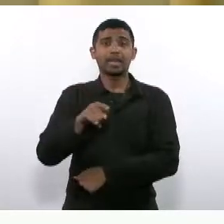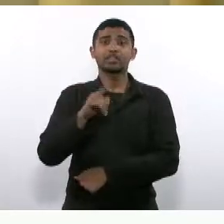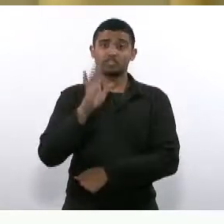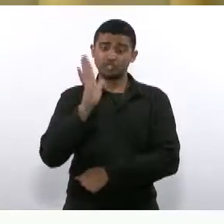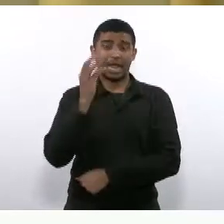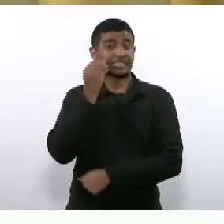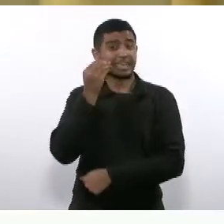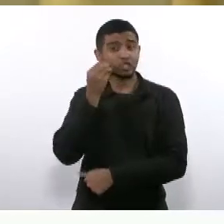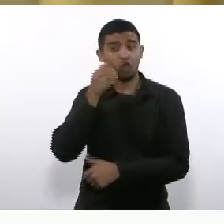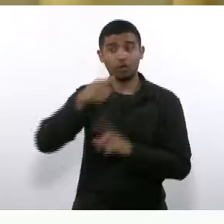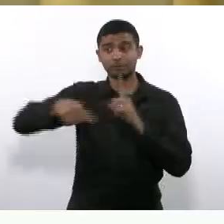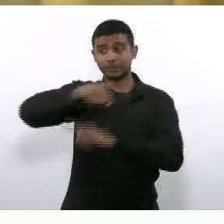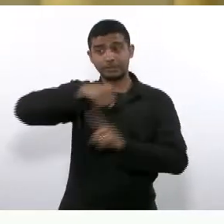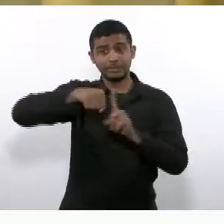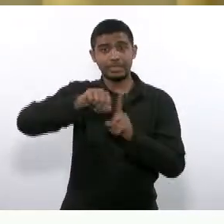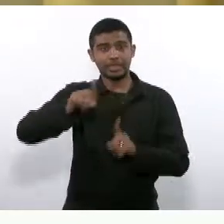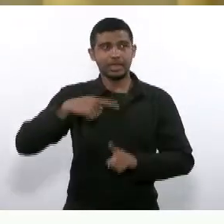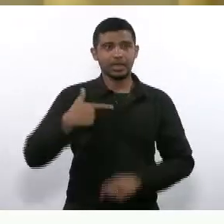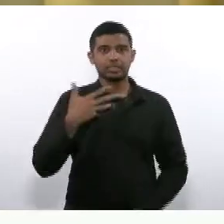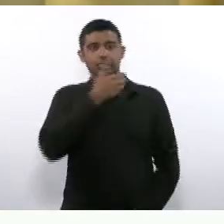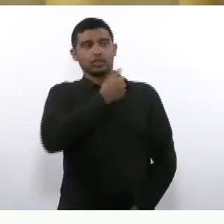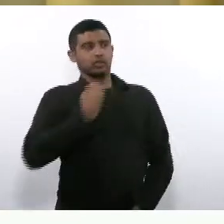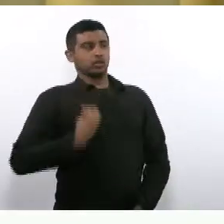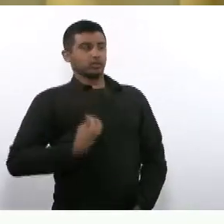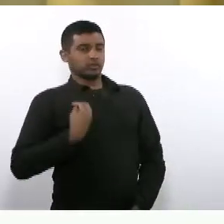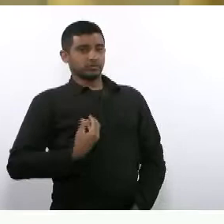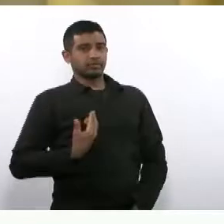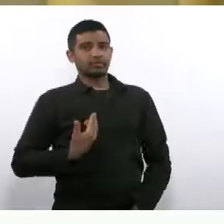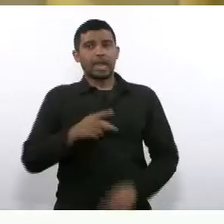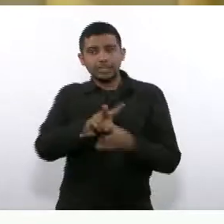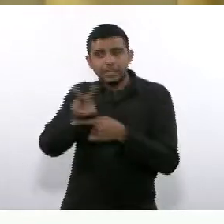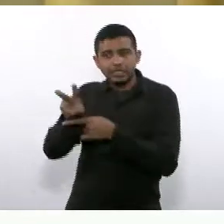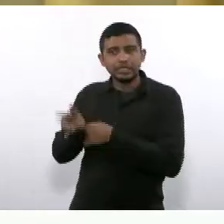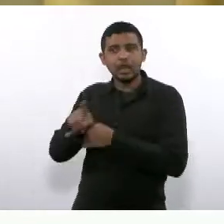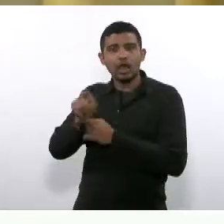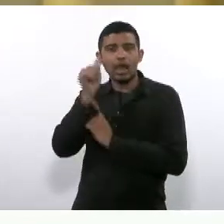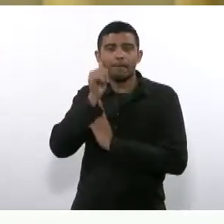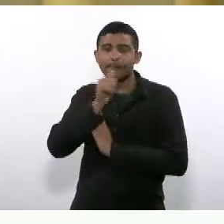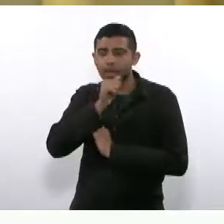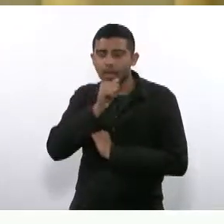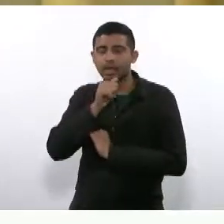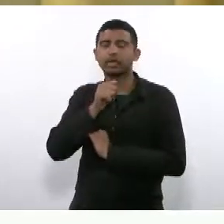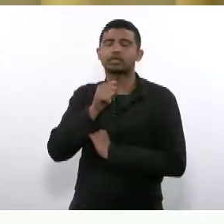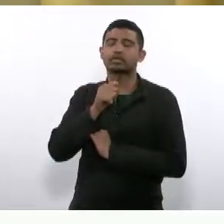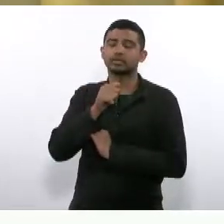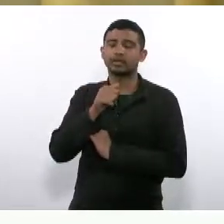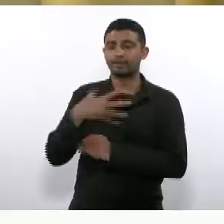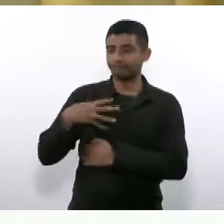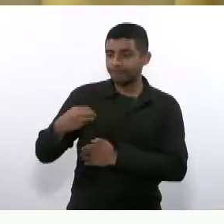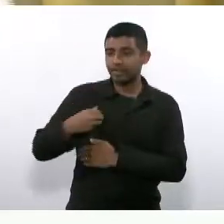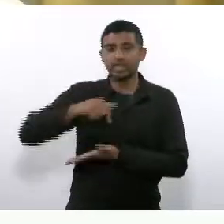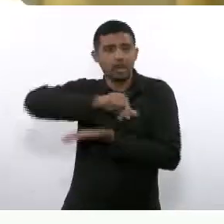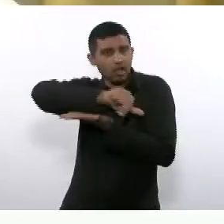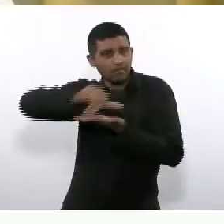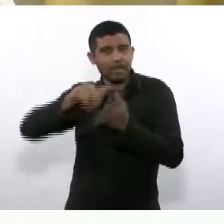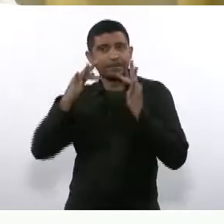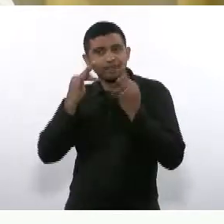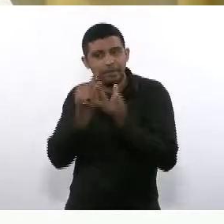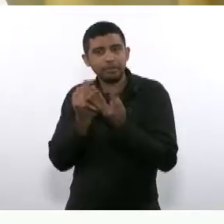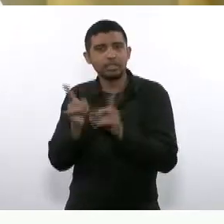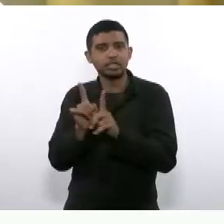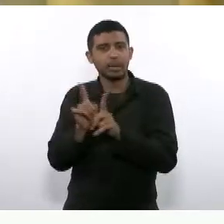de feminicídio e às suas e seus filhas e filhos, com atenção especial para as consequências